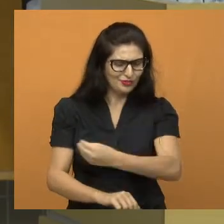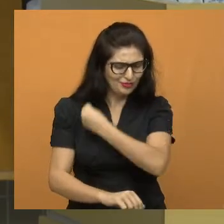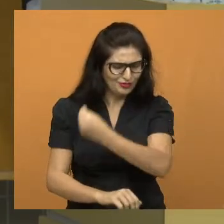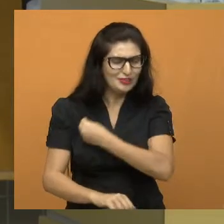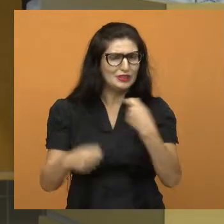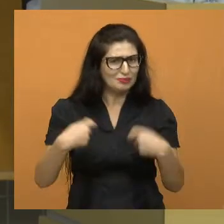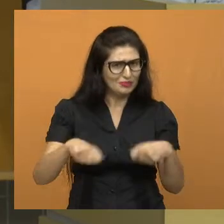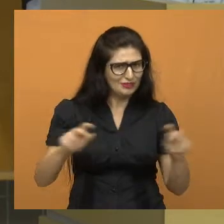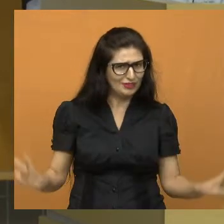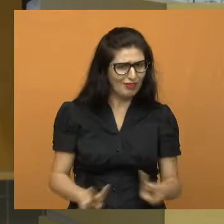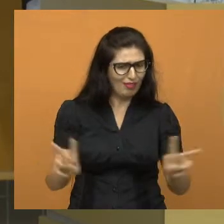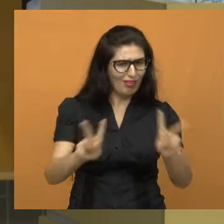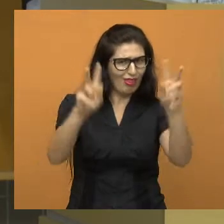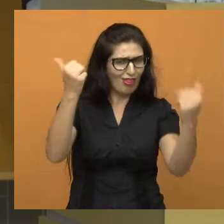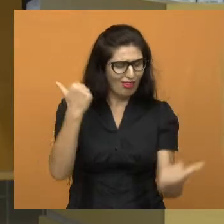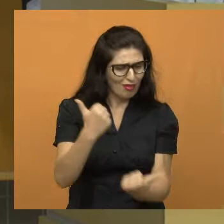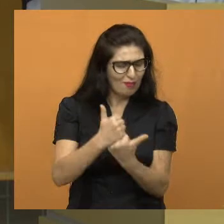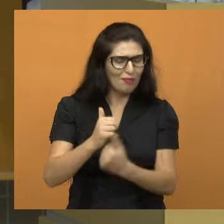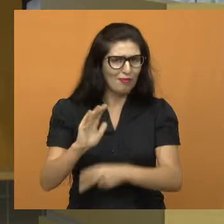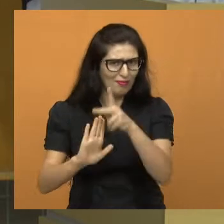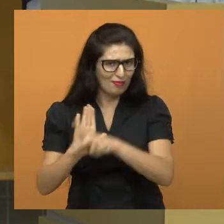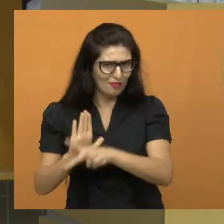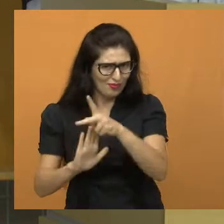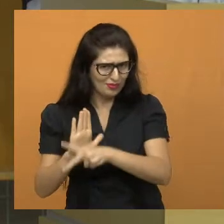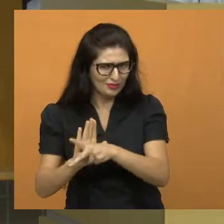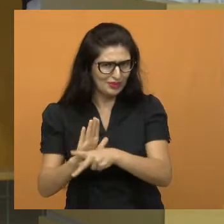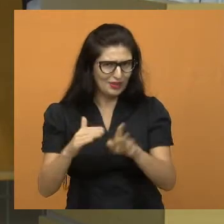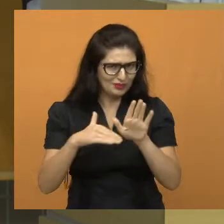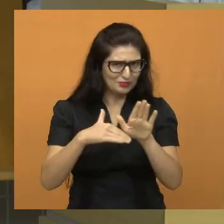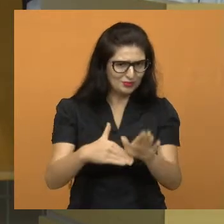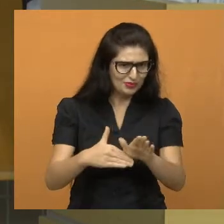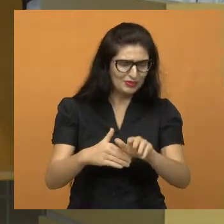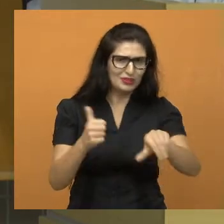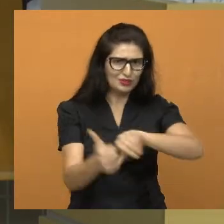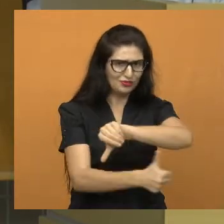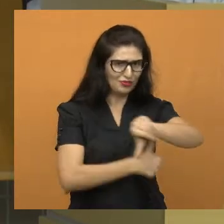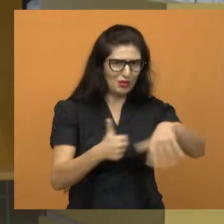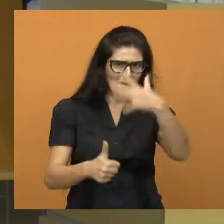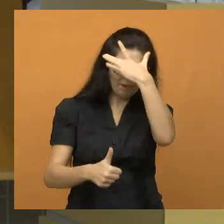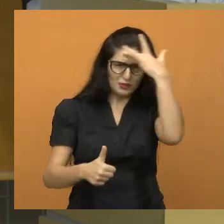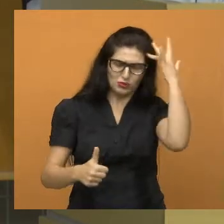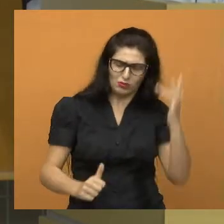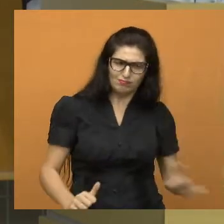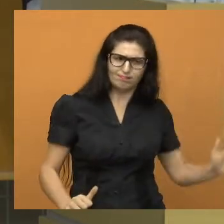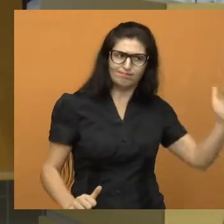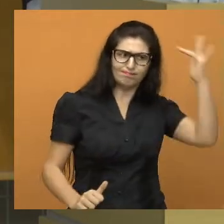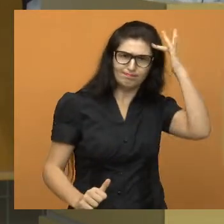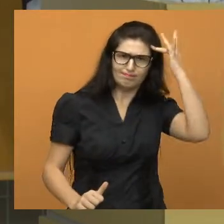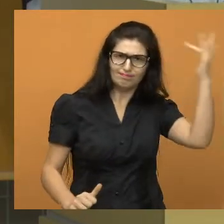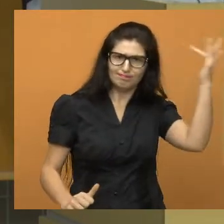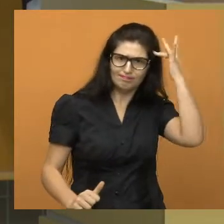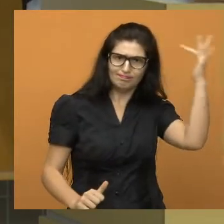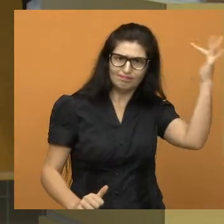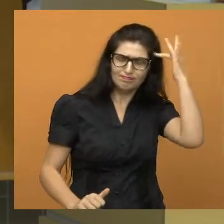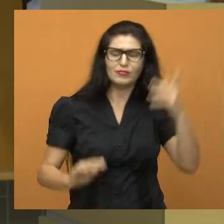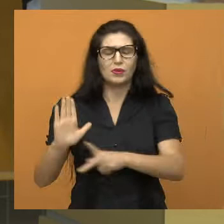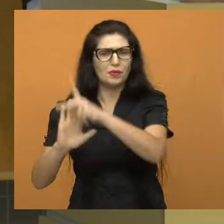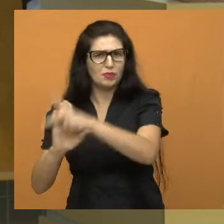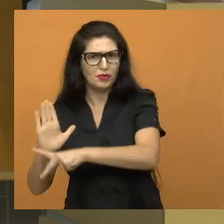Valorizar e apoiar os projetos que contribuem para formar o cidadão consciente. Projetos